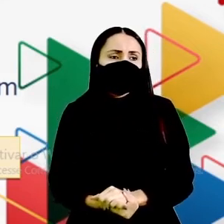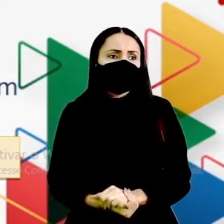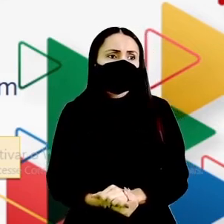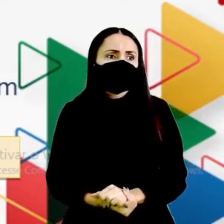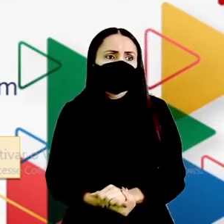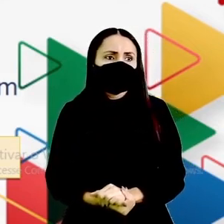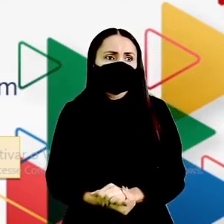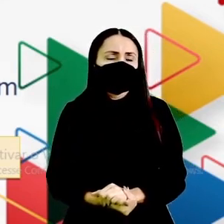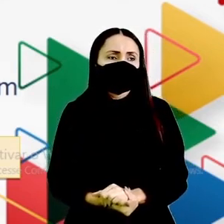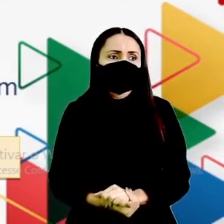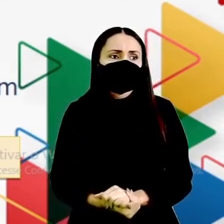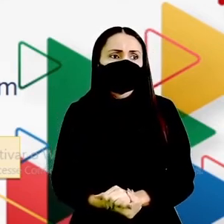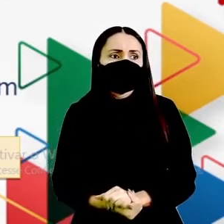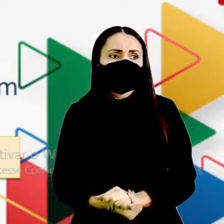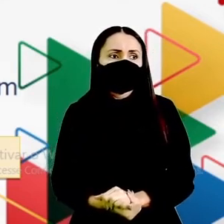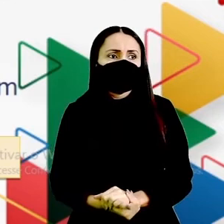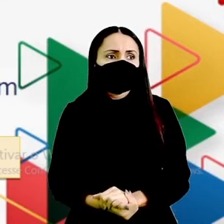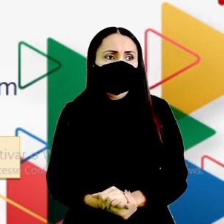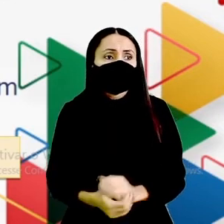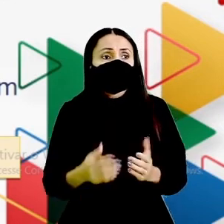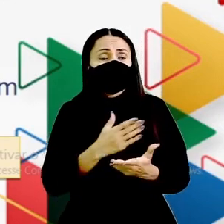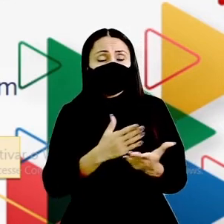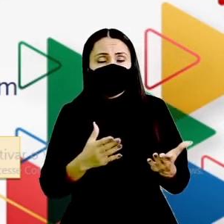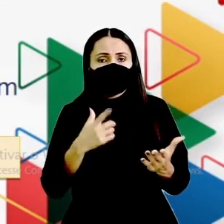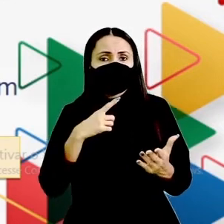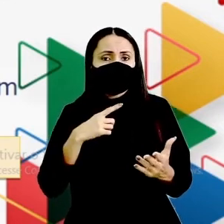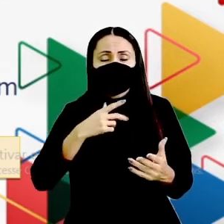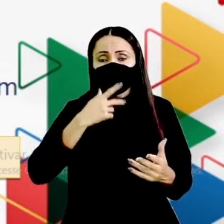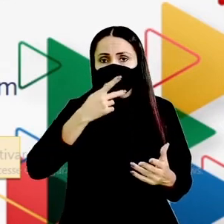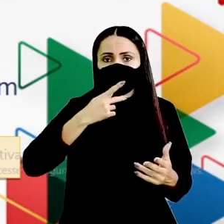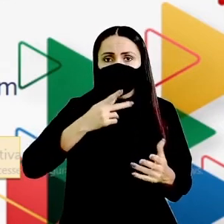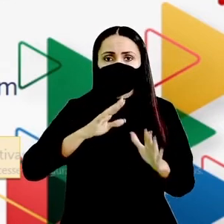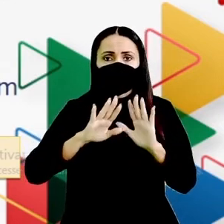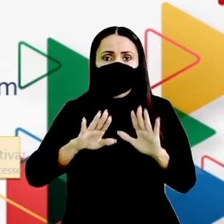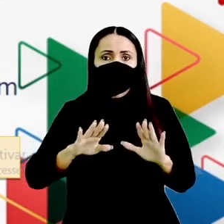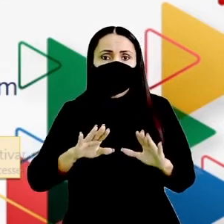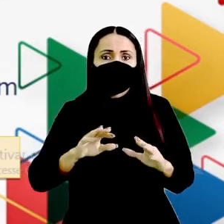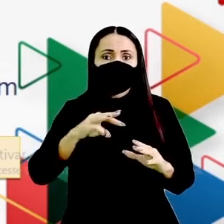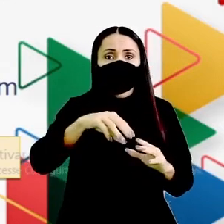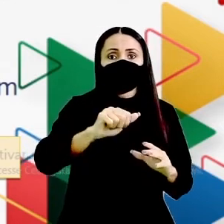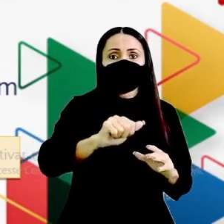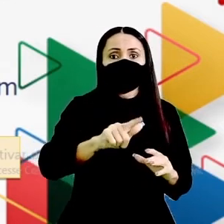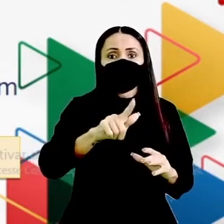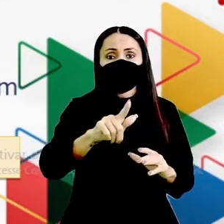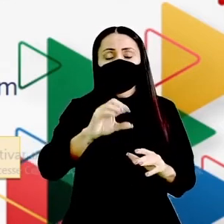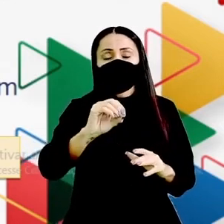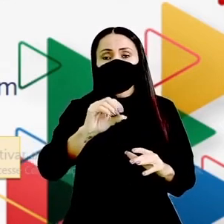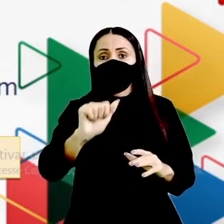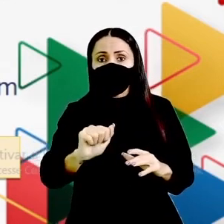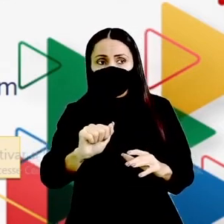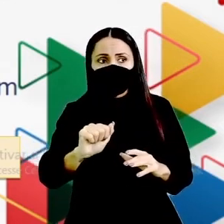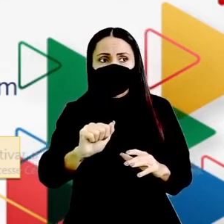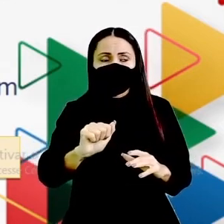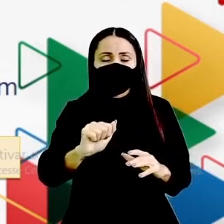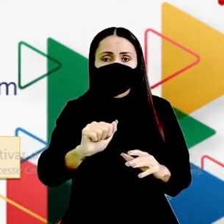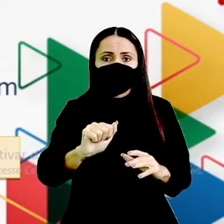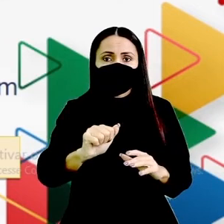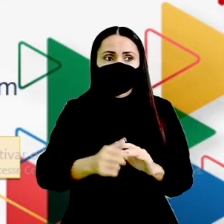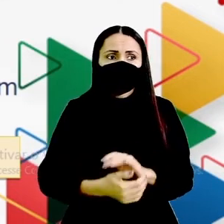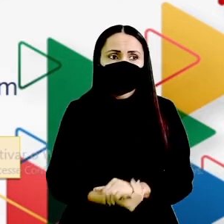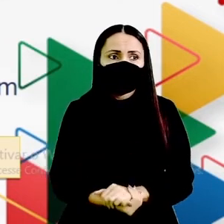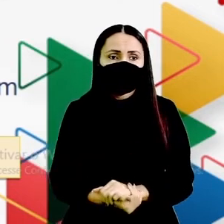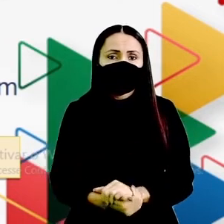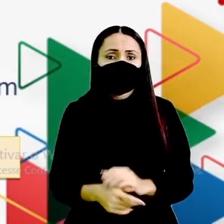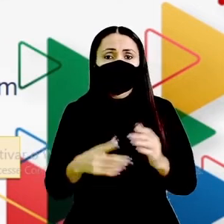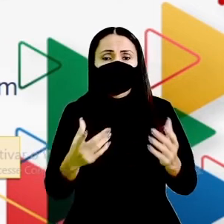mágoa. Mágoa. Eu não digo magó. Eu digo magu. Ele tem um som de som U. de U, então é E esse semivogal. U fica mais fraco diante do